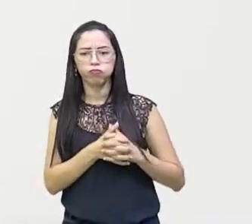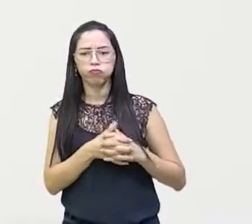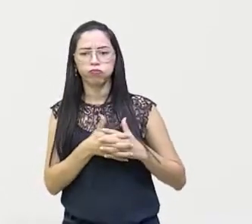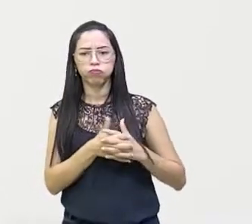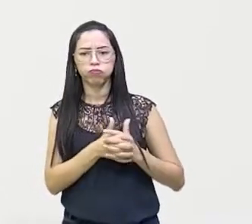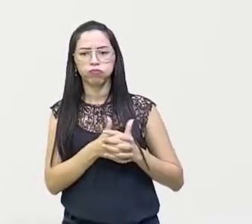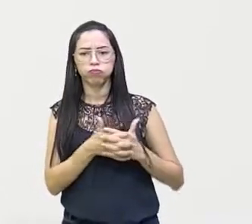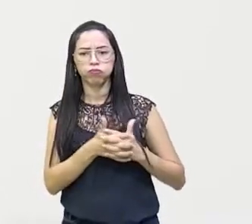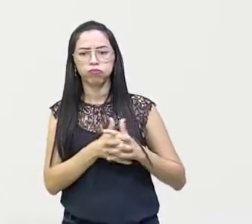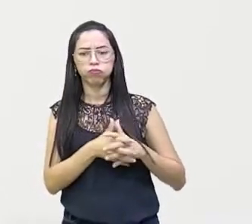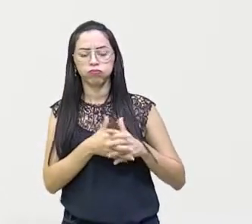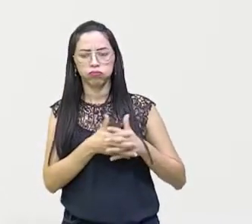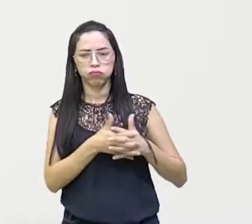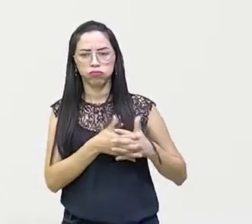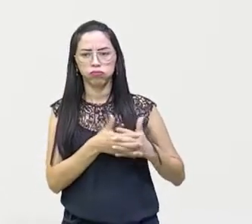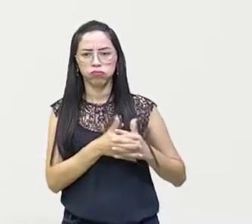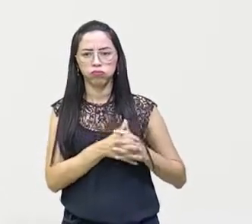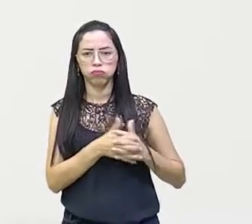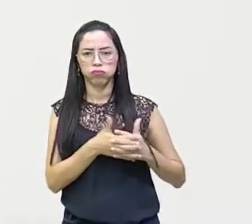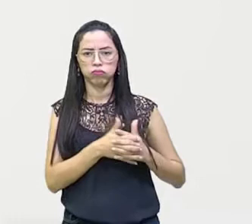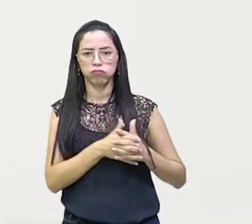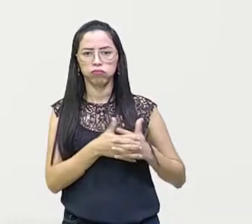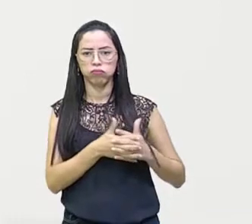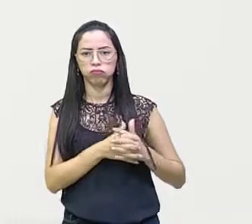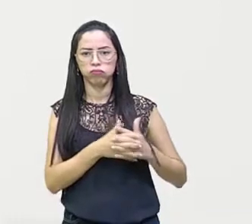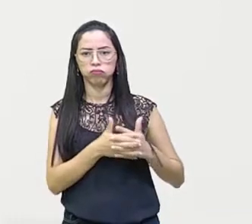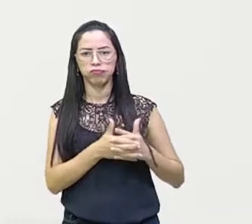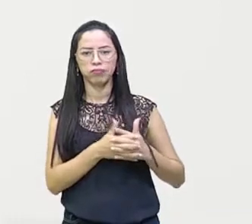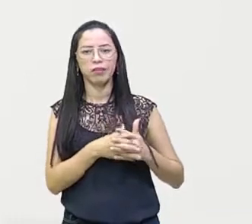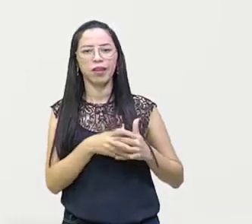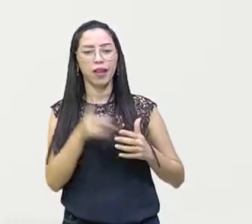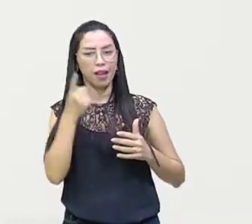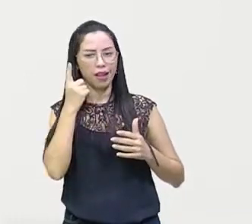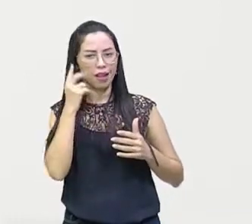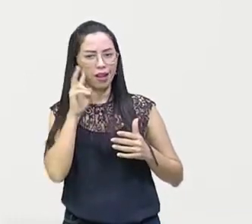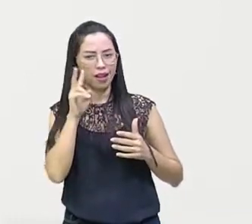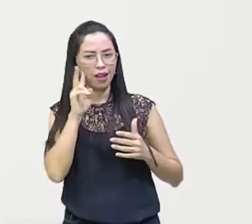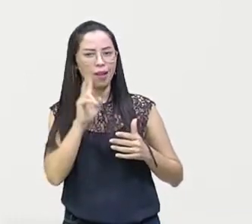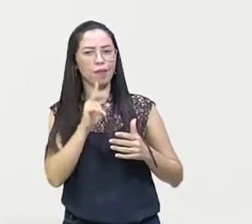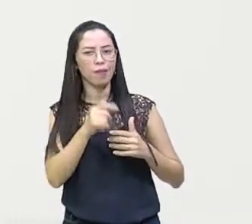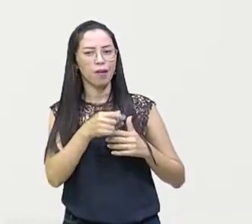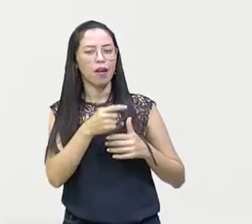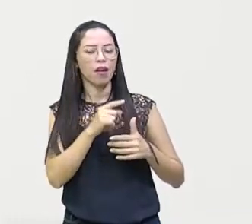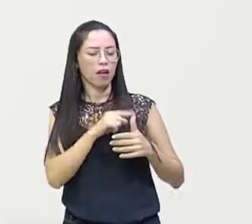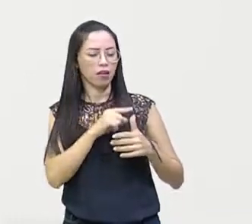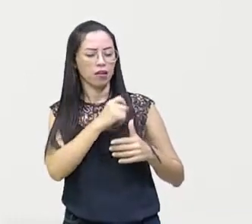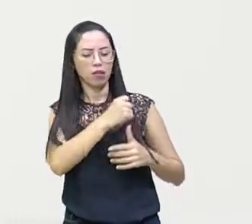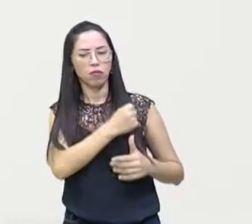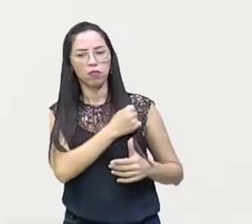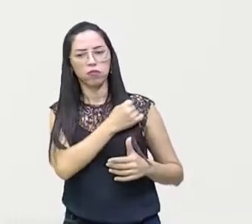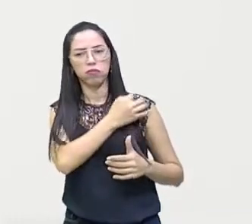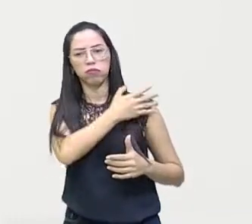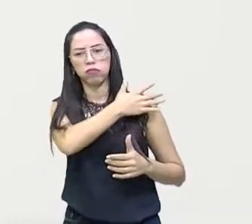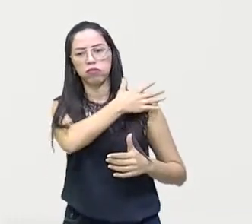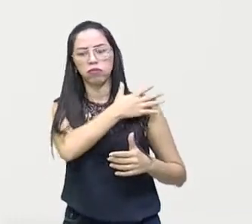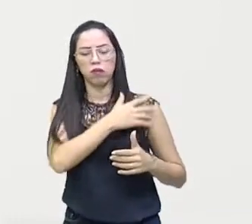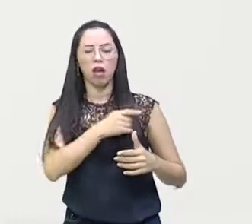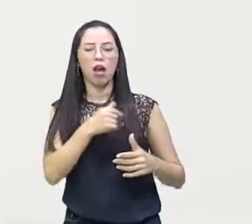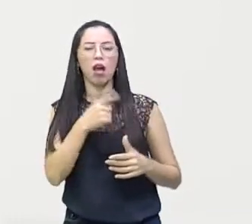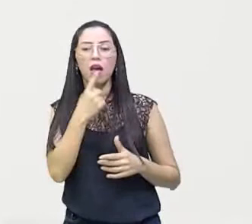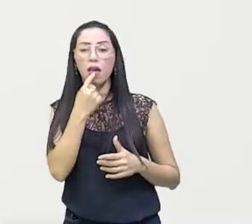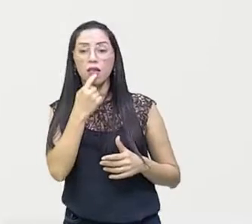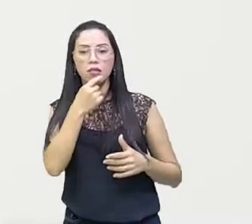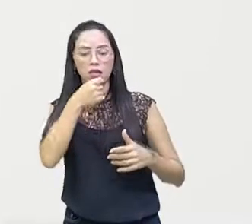bombear, distribuir o sangue para todo o corpo. Por isso ele é considerado um órgão